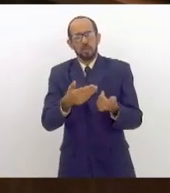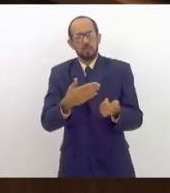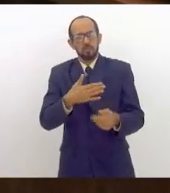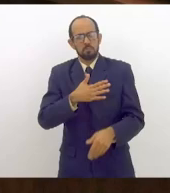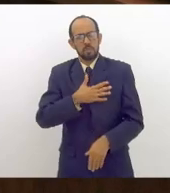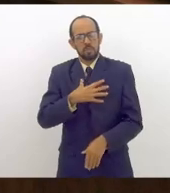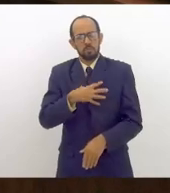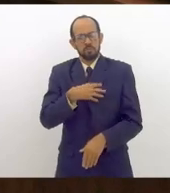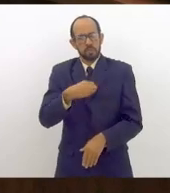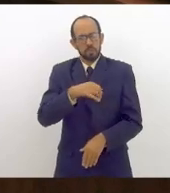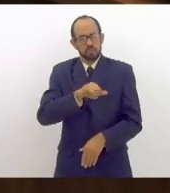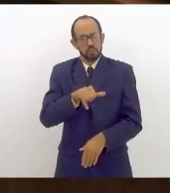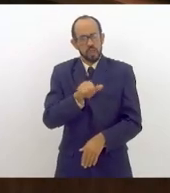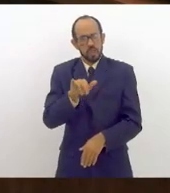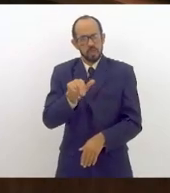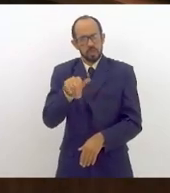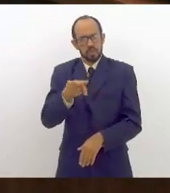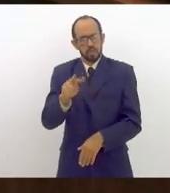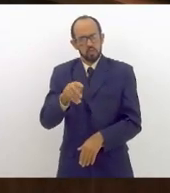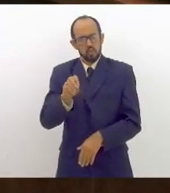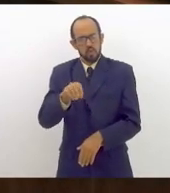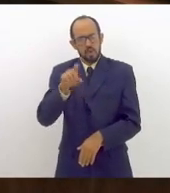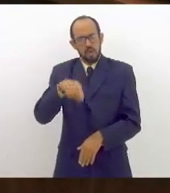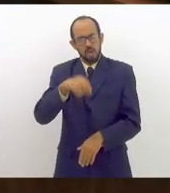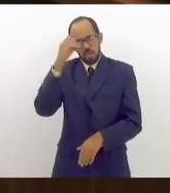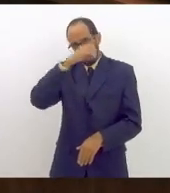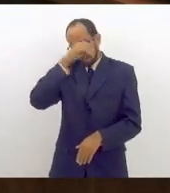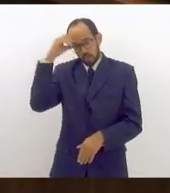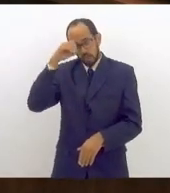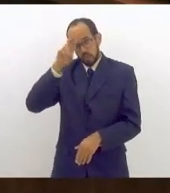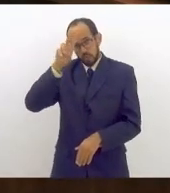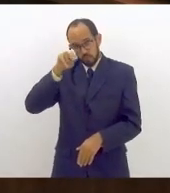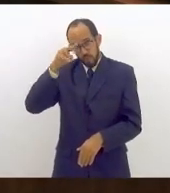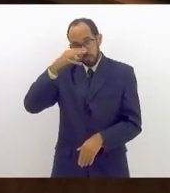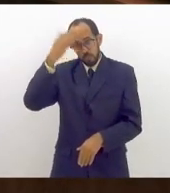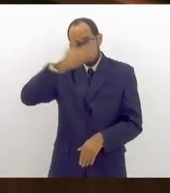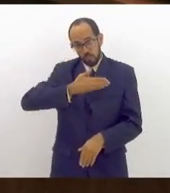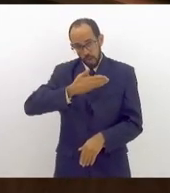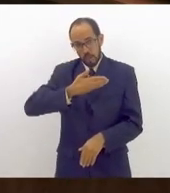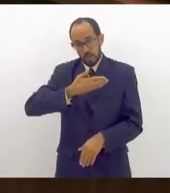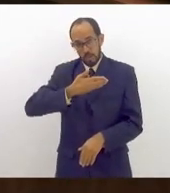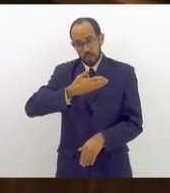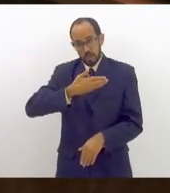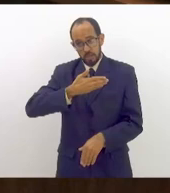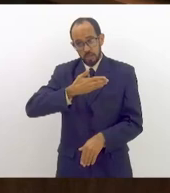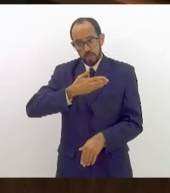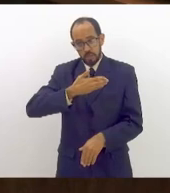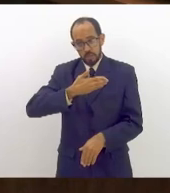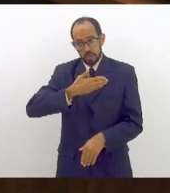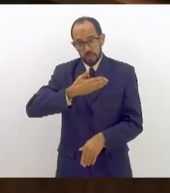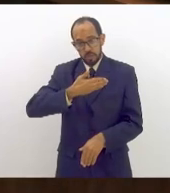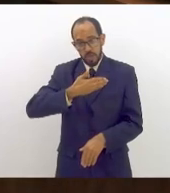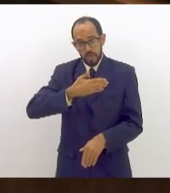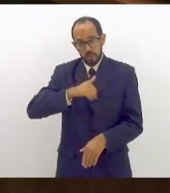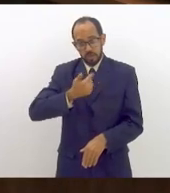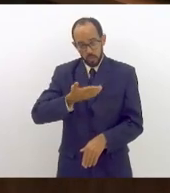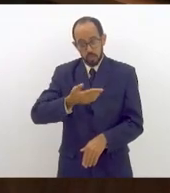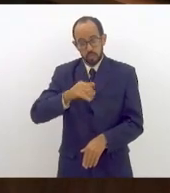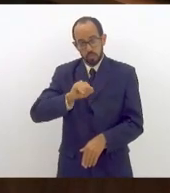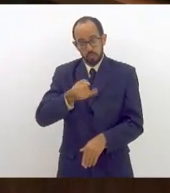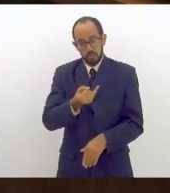é inocente e eu vou provar. Então, tive esse espaçozinho aqui para poder dizer isso para